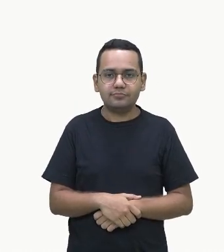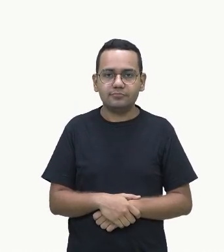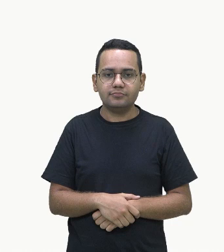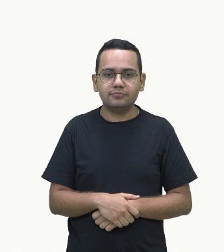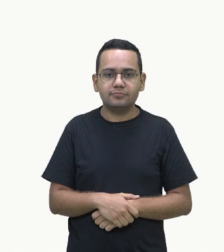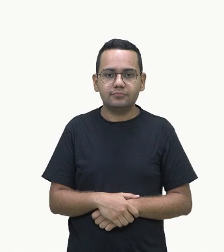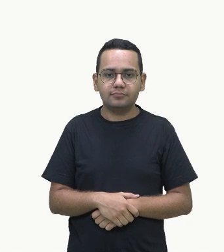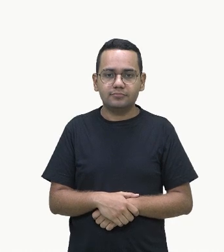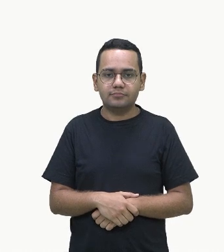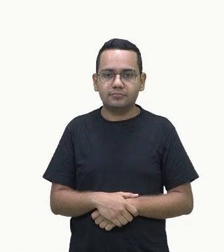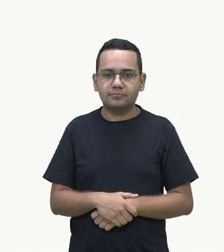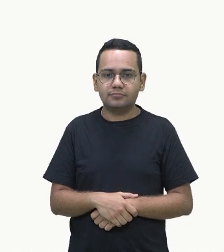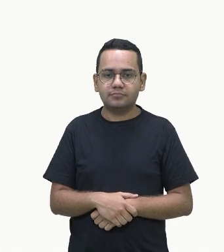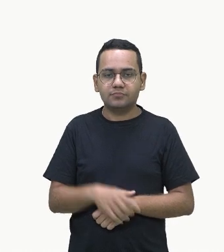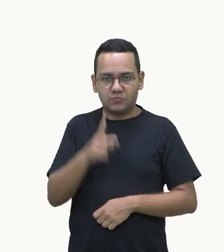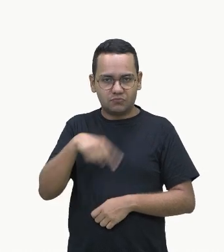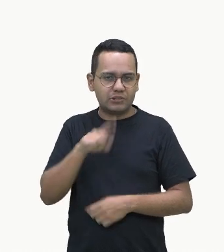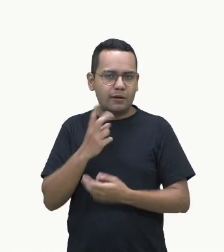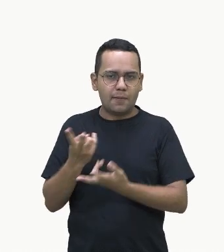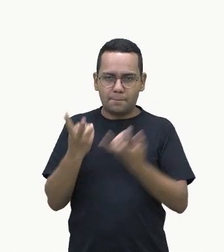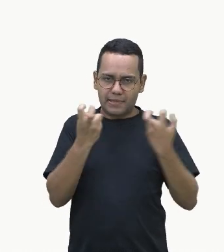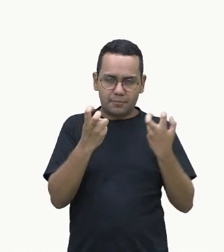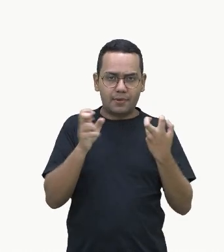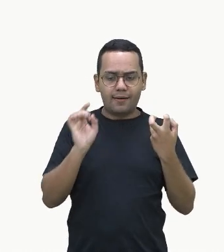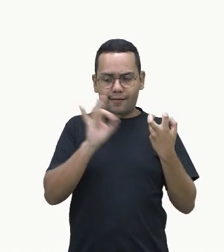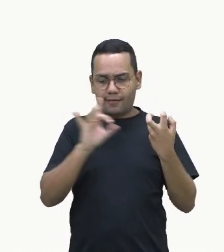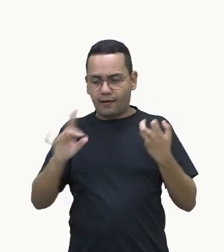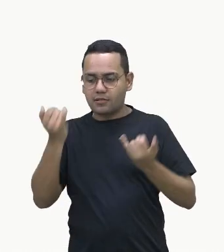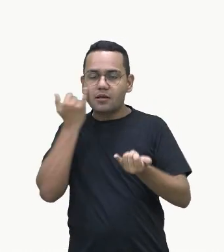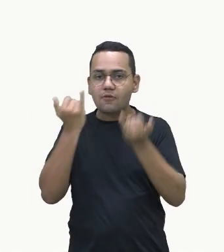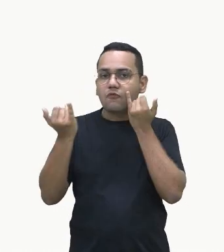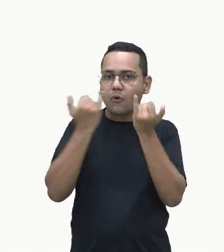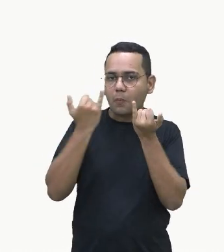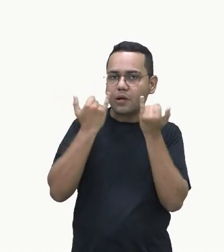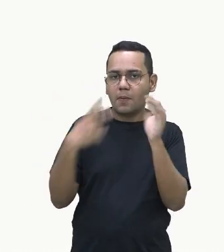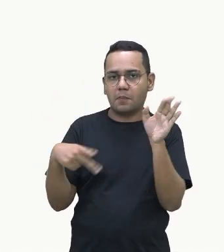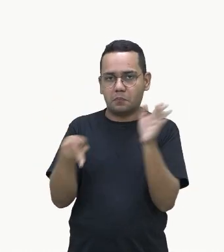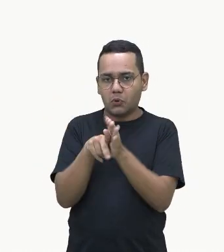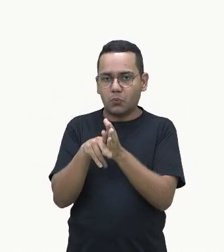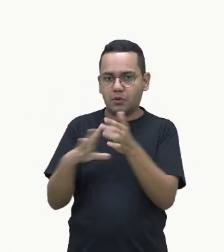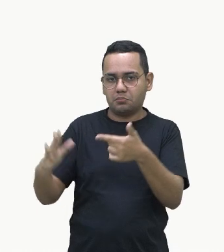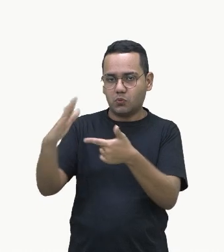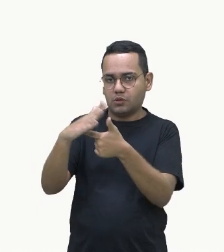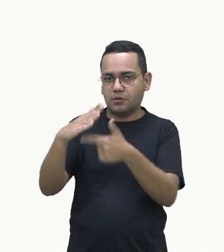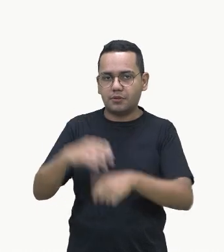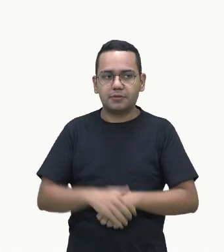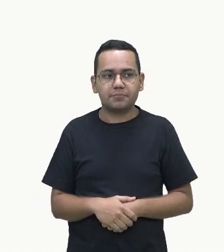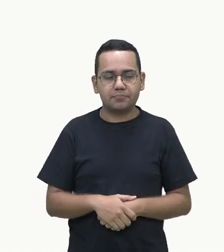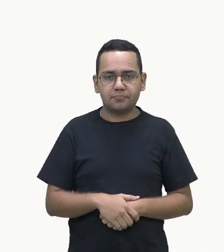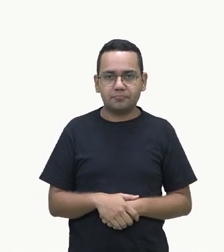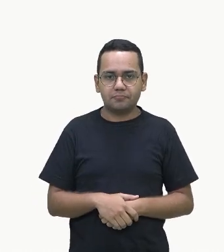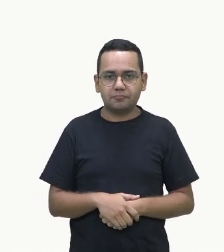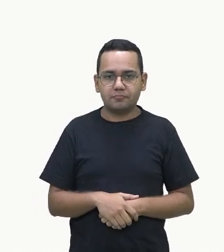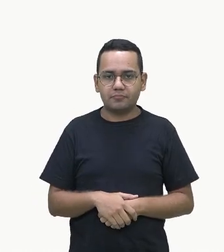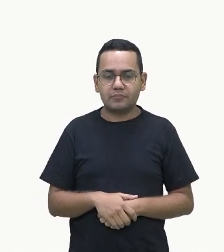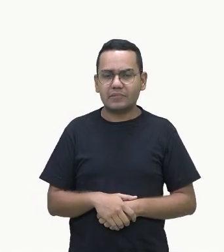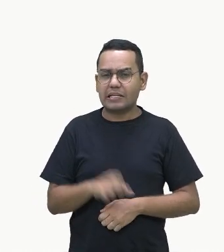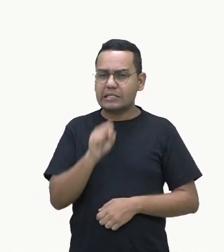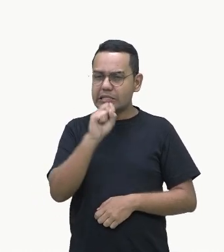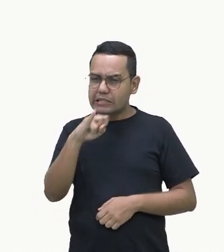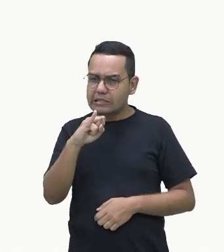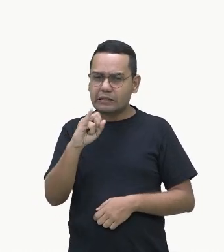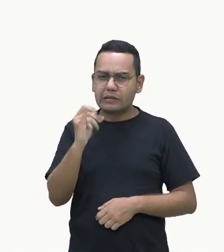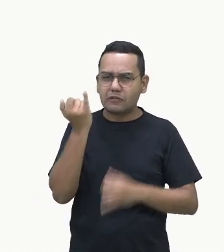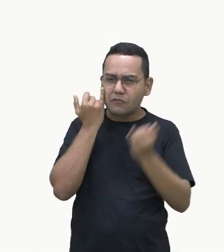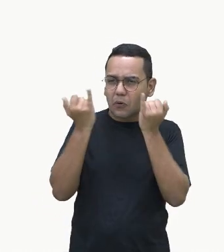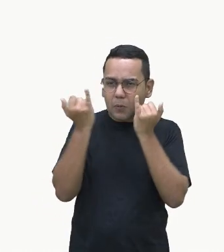a partir de agora, identificar cada elemento aí do triângulo retângulo. Então, só retomando, se você perdeu algum detalhe,